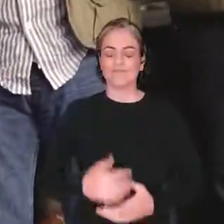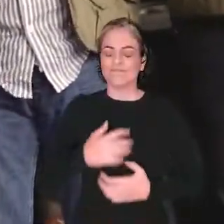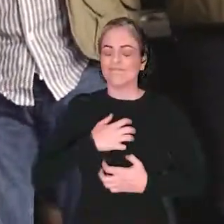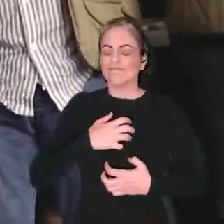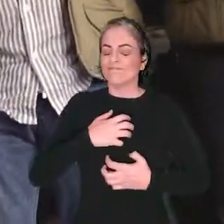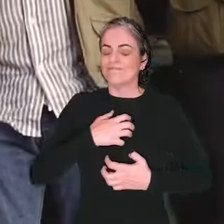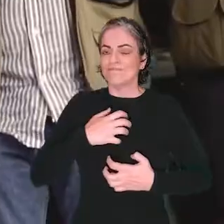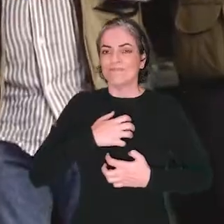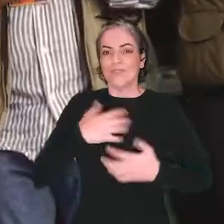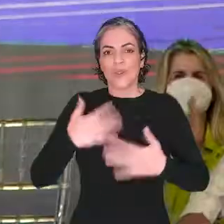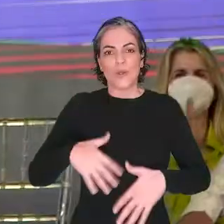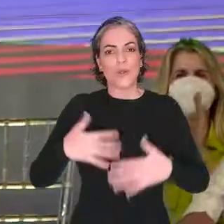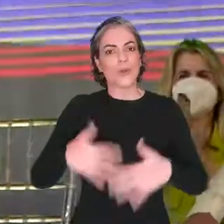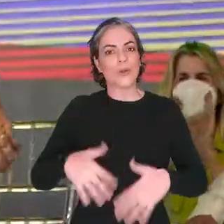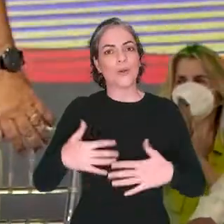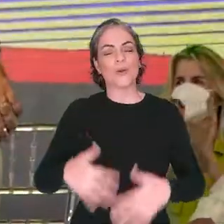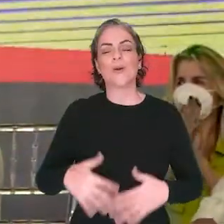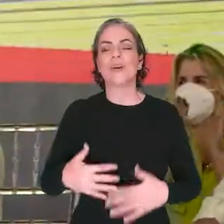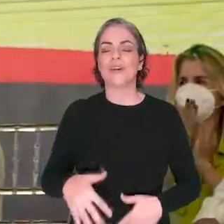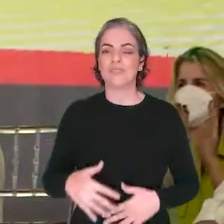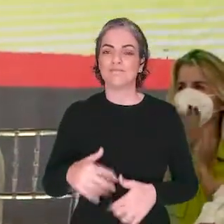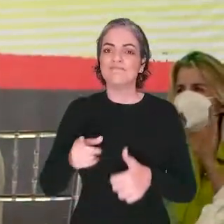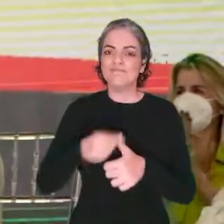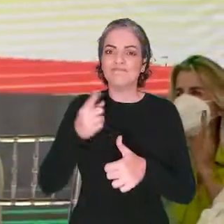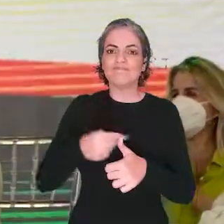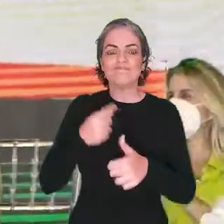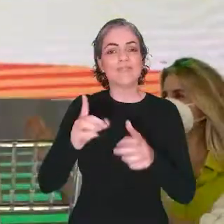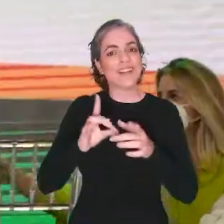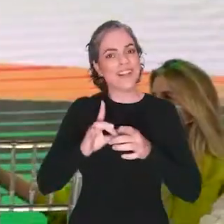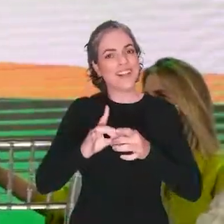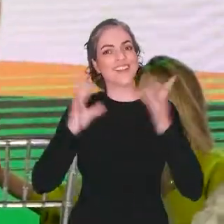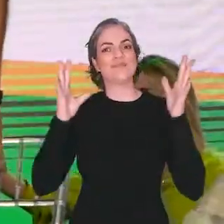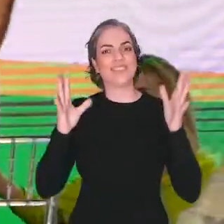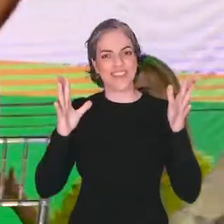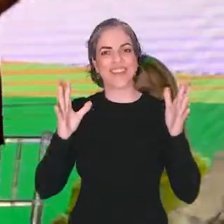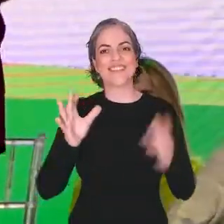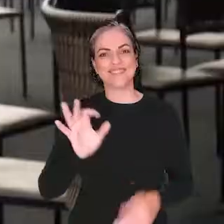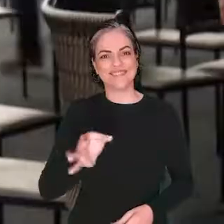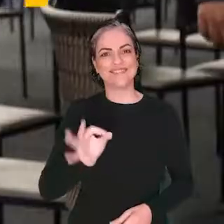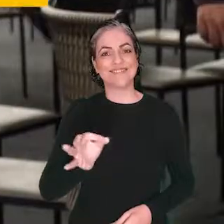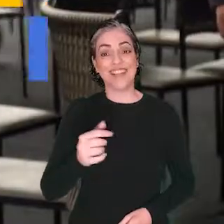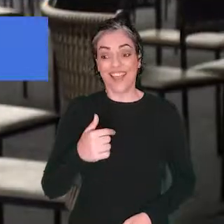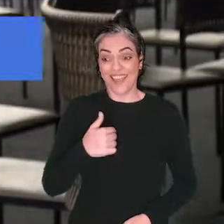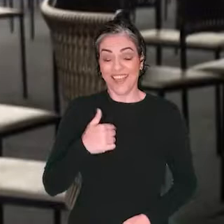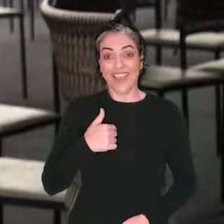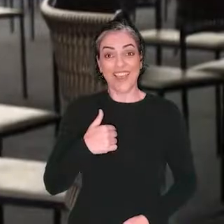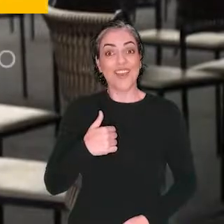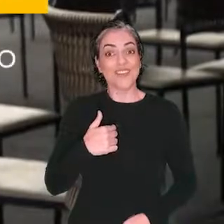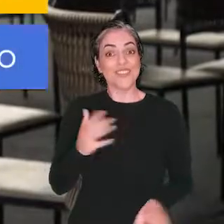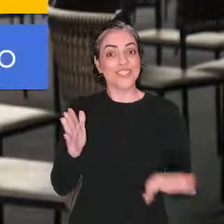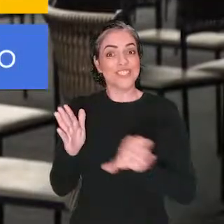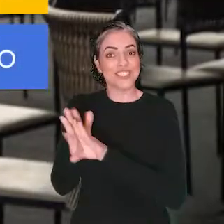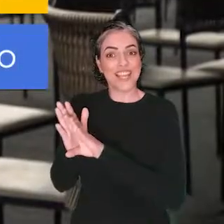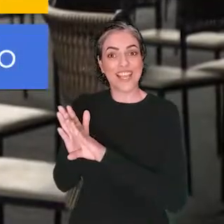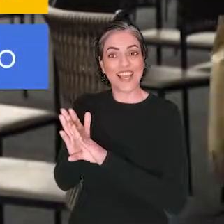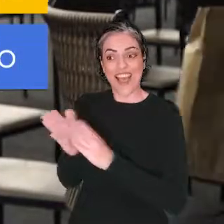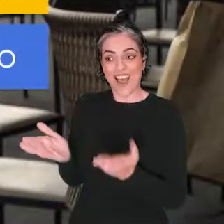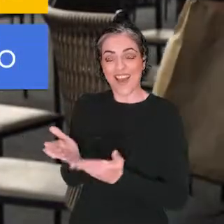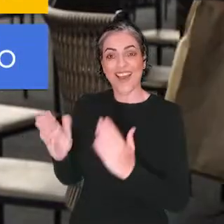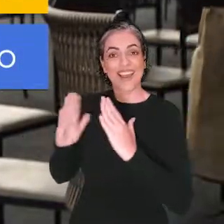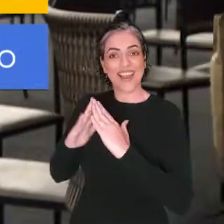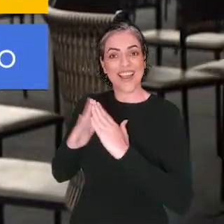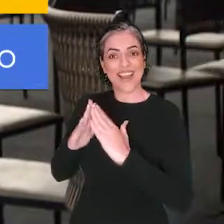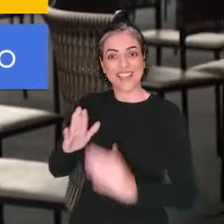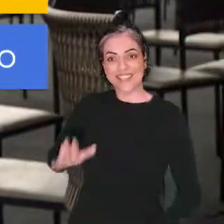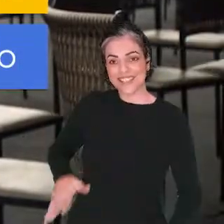É um sentimento muito grande. Primeiro, liberdade, né? Primeiro, liberdade. Eu vou chegar em casa, eu vou pegar a chave